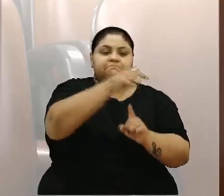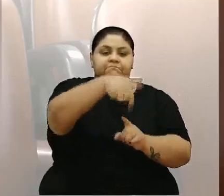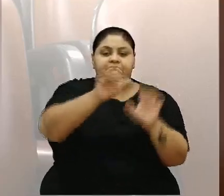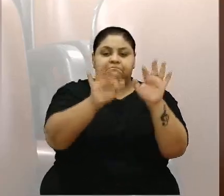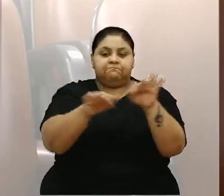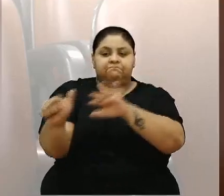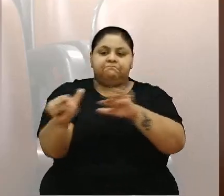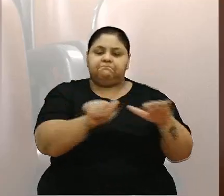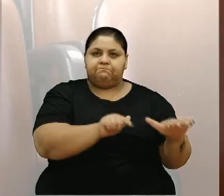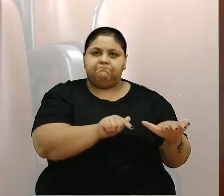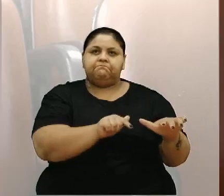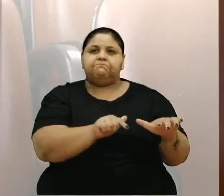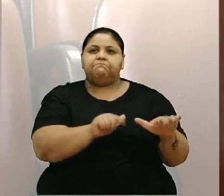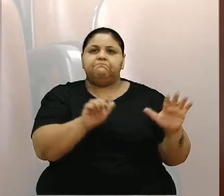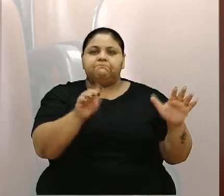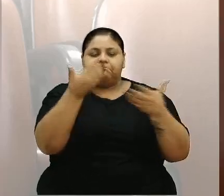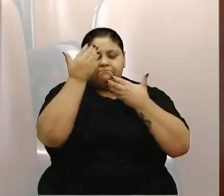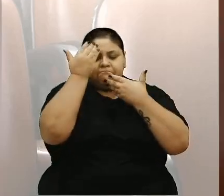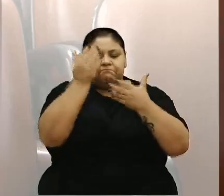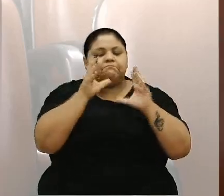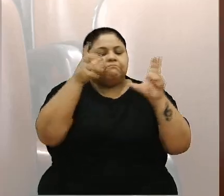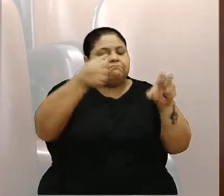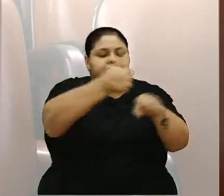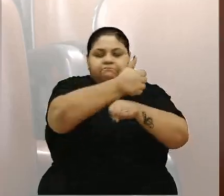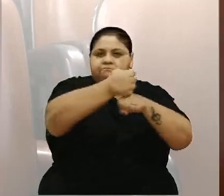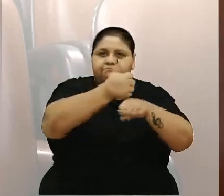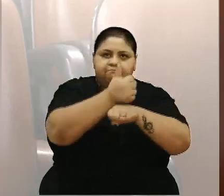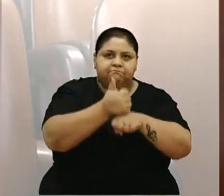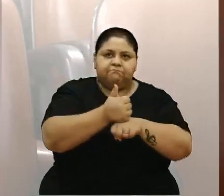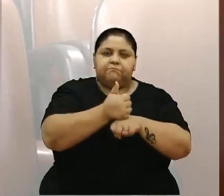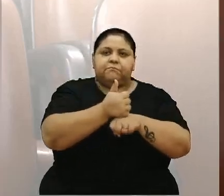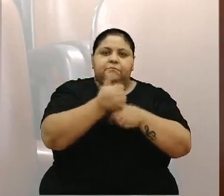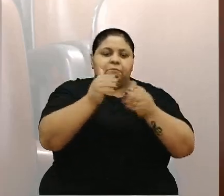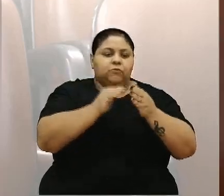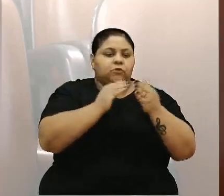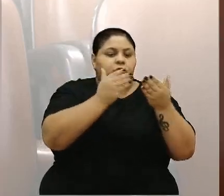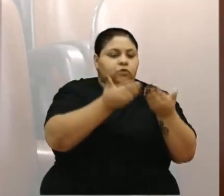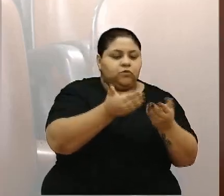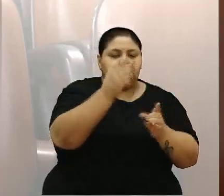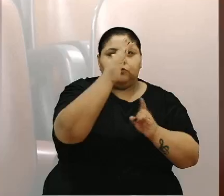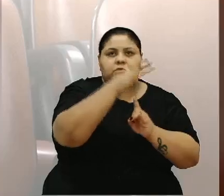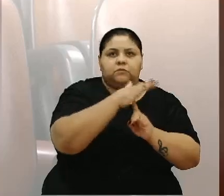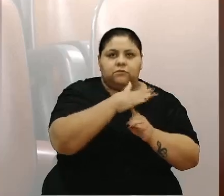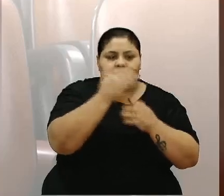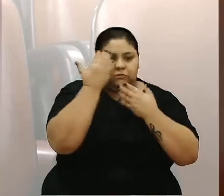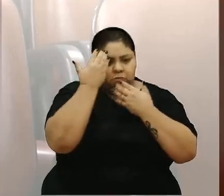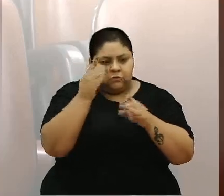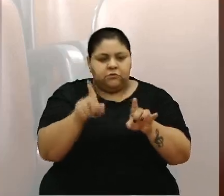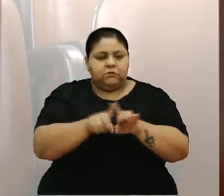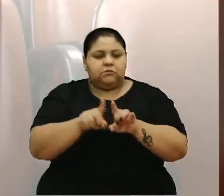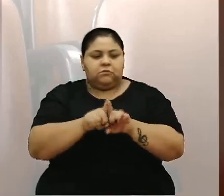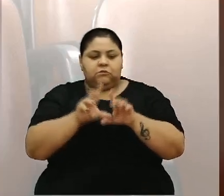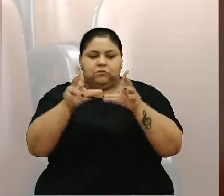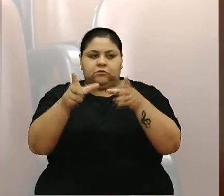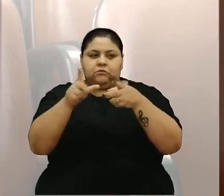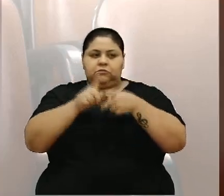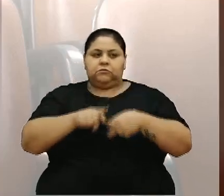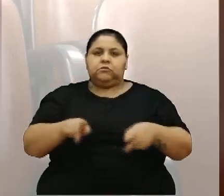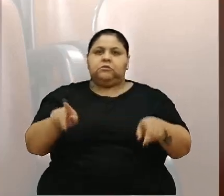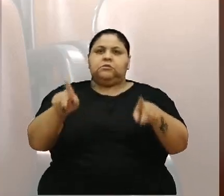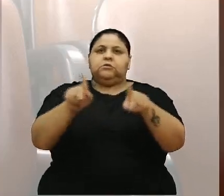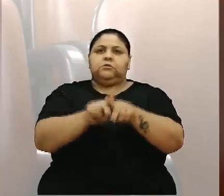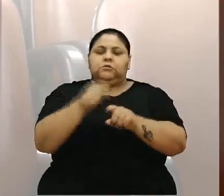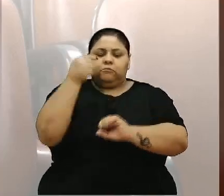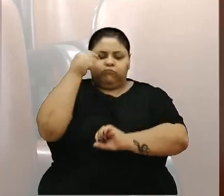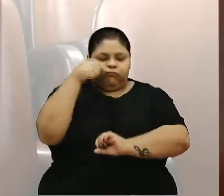semana, agradecendo todos os feirantes, agradecendo toda a comissão da feira, agradecendo também aí todo aquele público que foi intenso, e